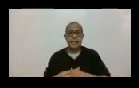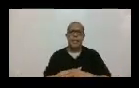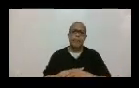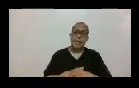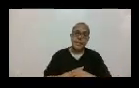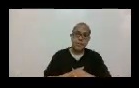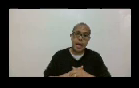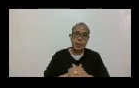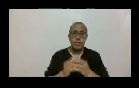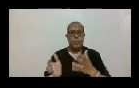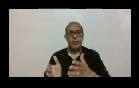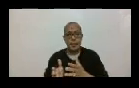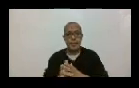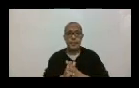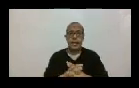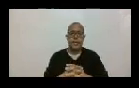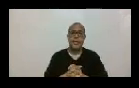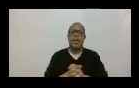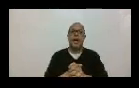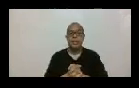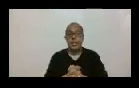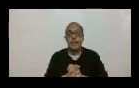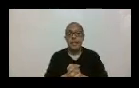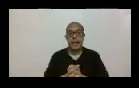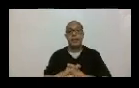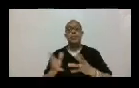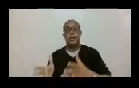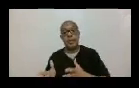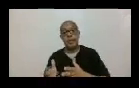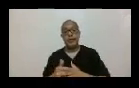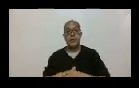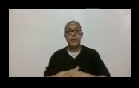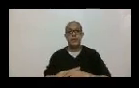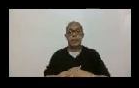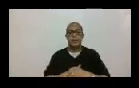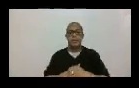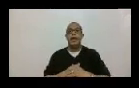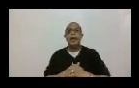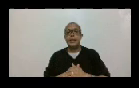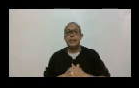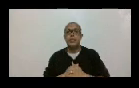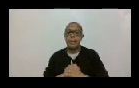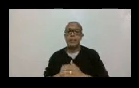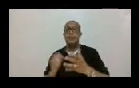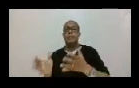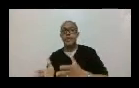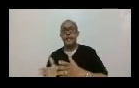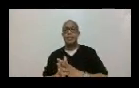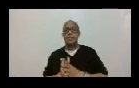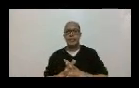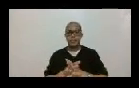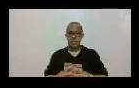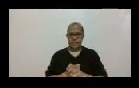aonde na cidade países baixos noventa porcento a dinamarca 88 por cento e